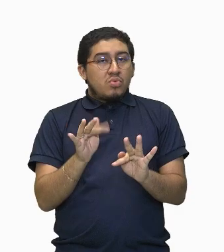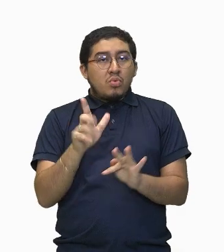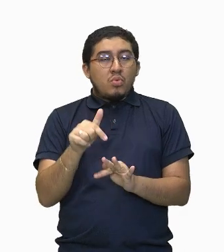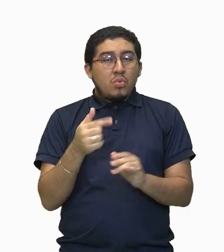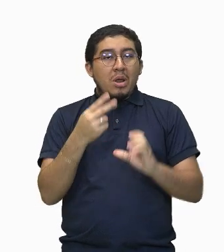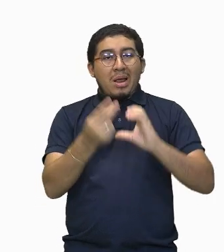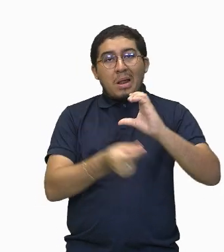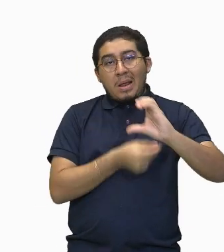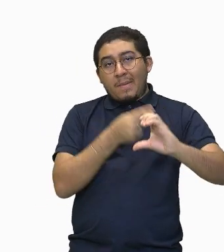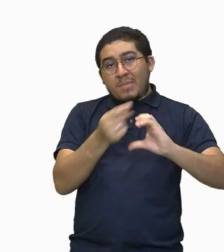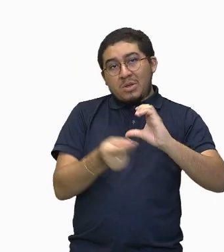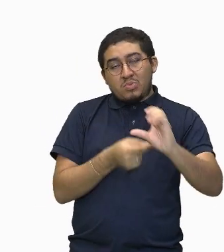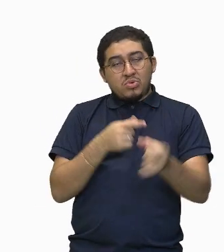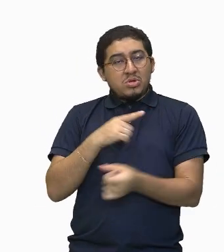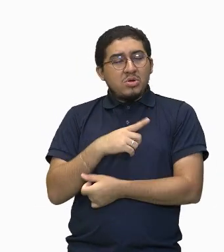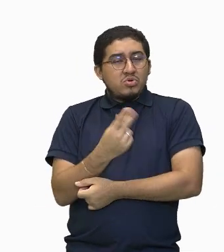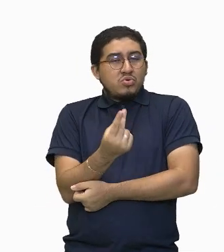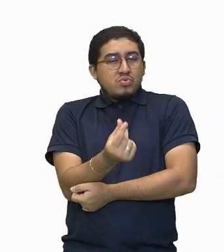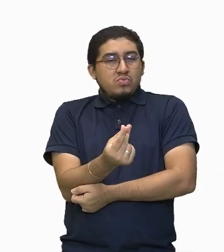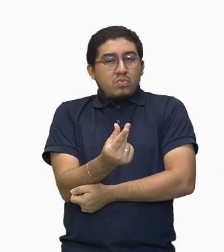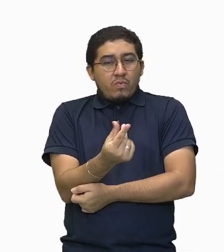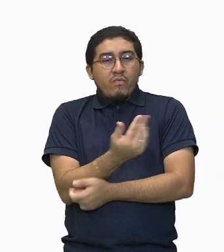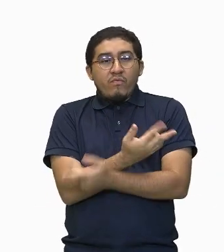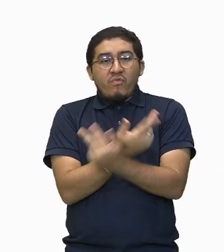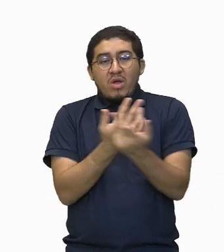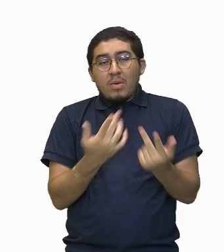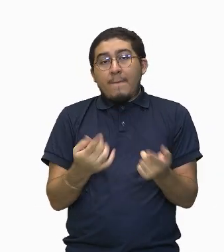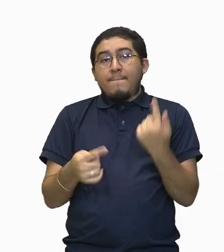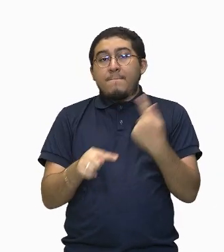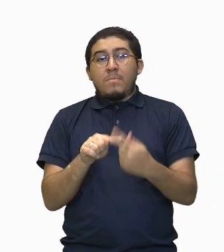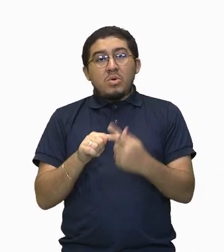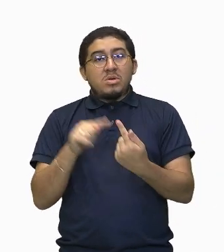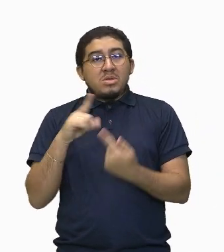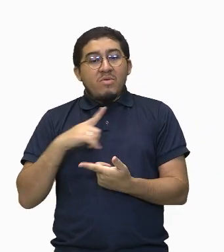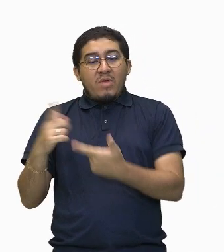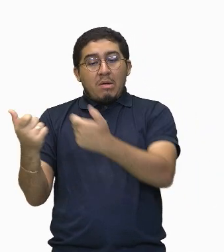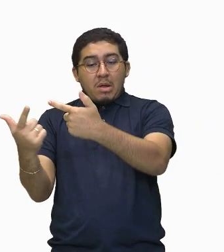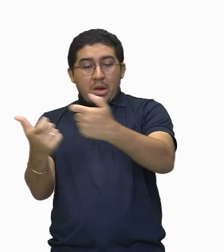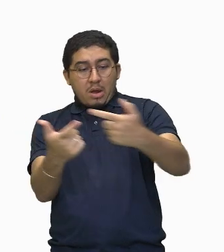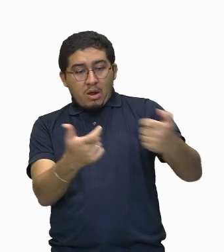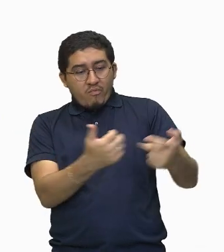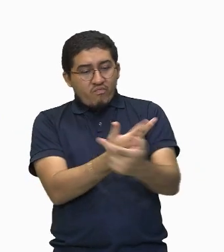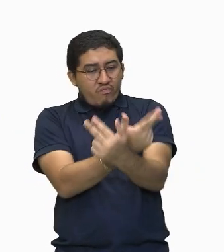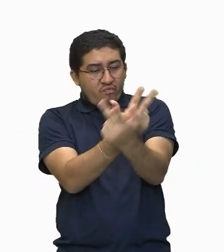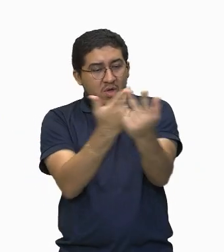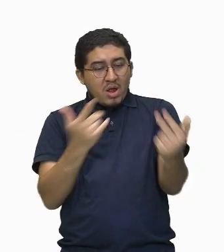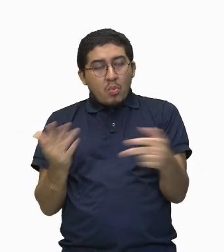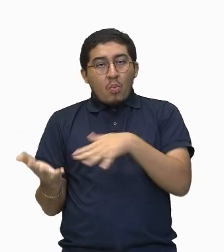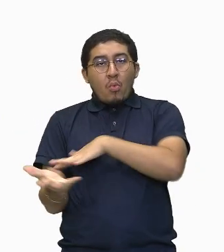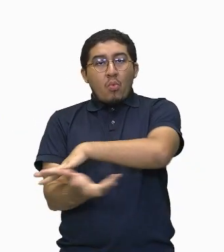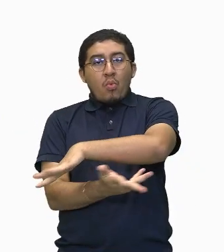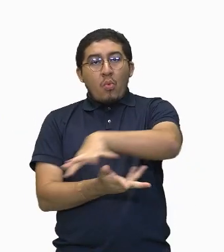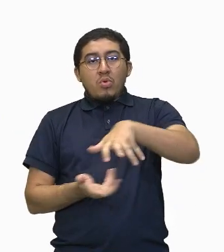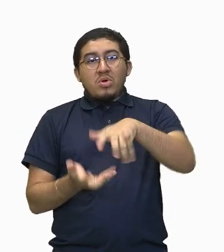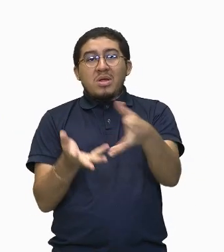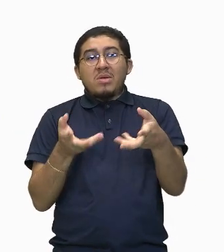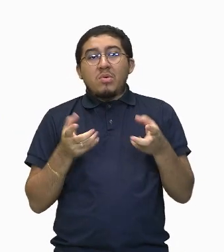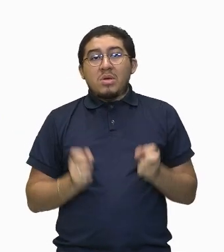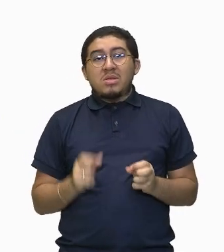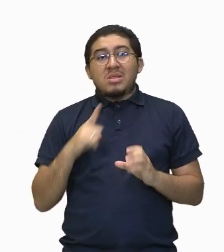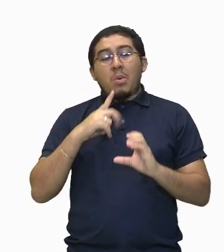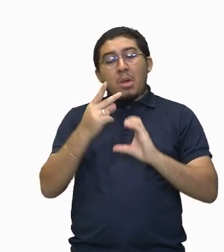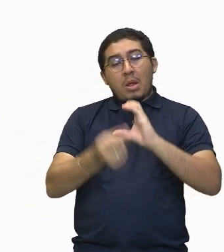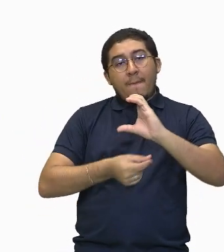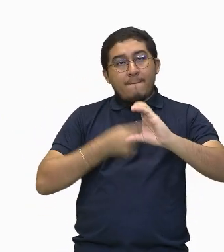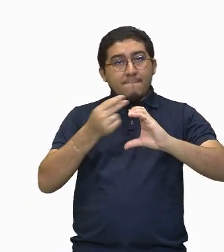Então, após as guerras, o mundo ele vinha tentando se reerguer ali, o capitalismo, lembra